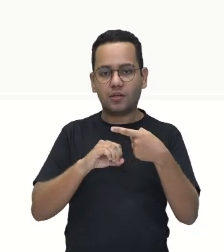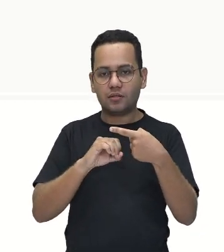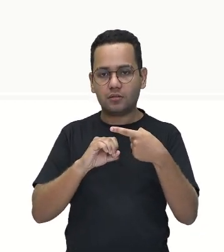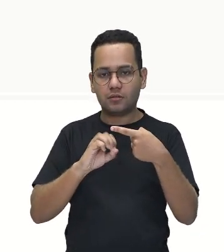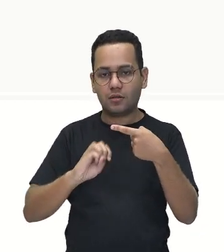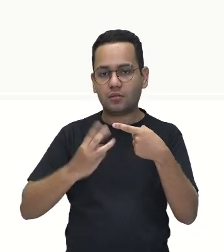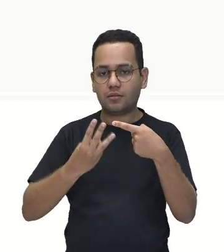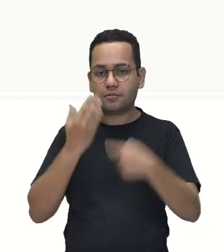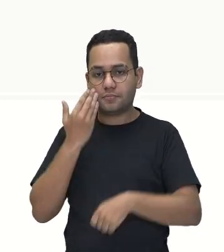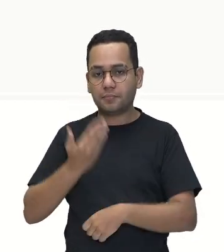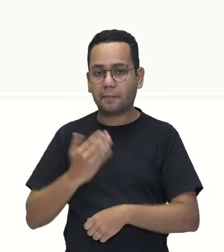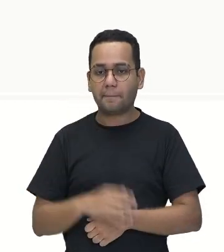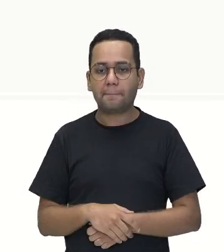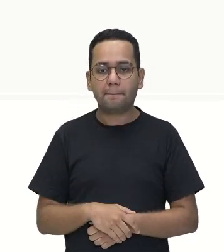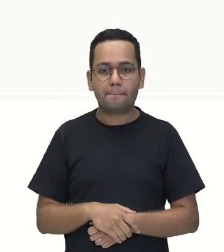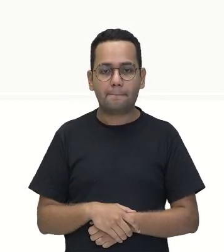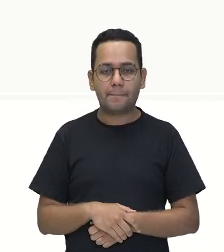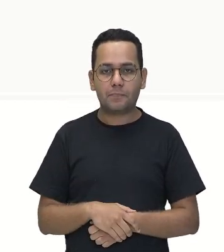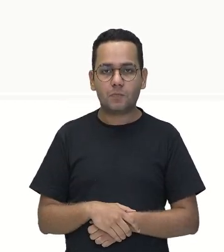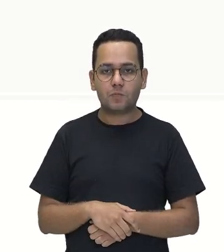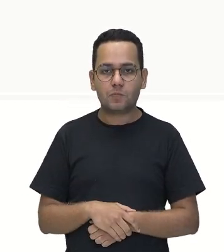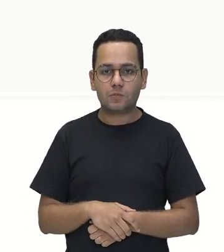elev 3